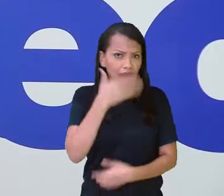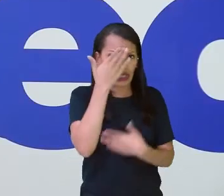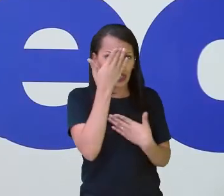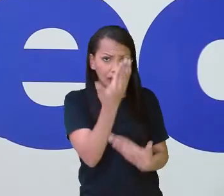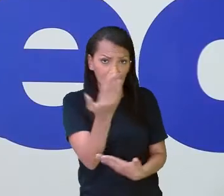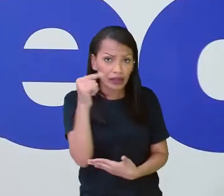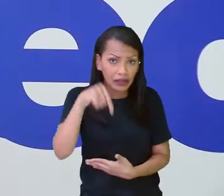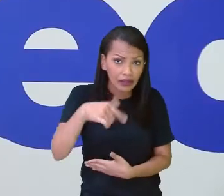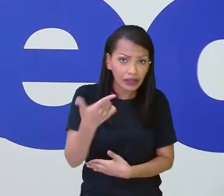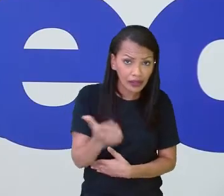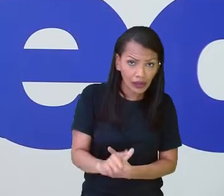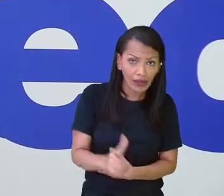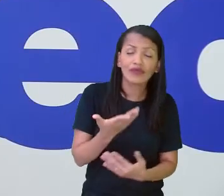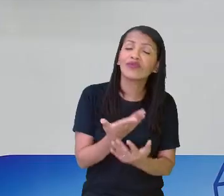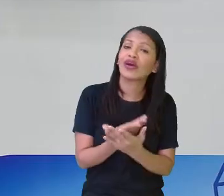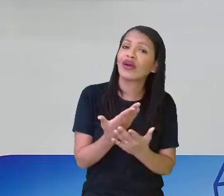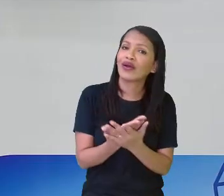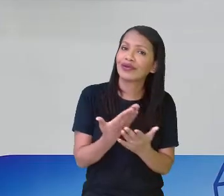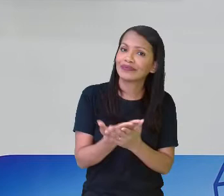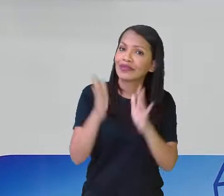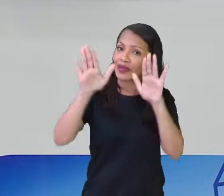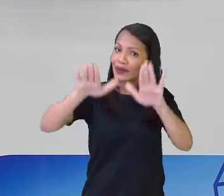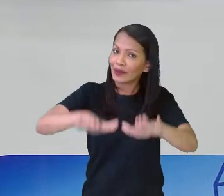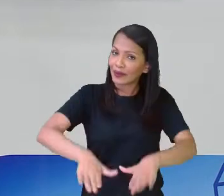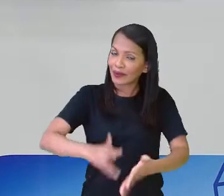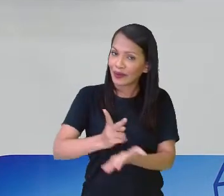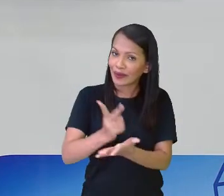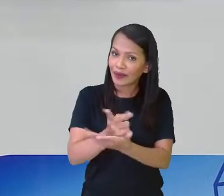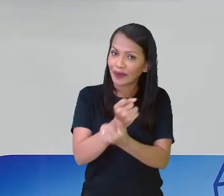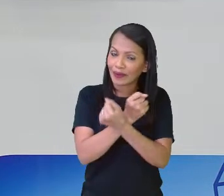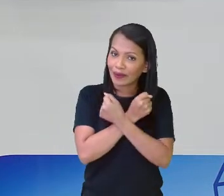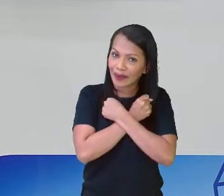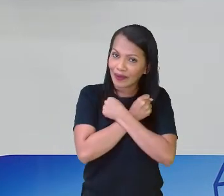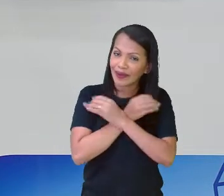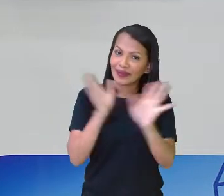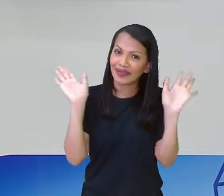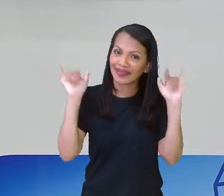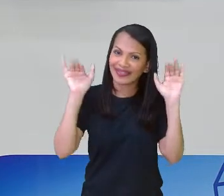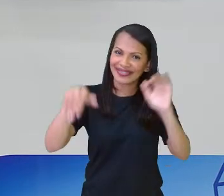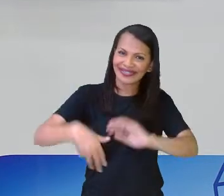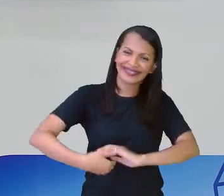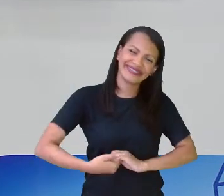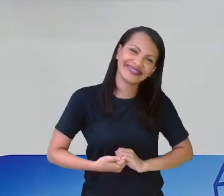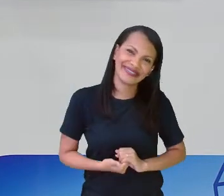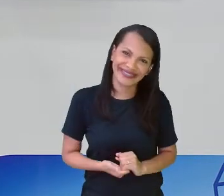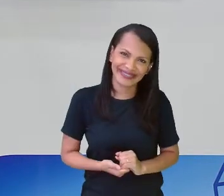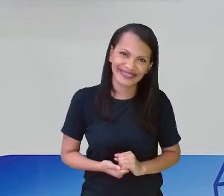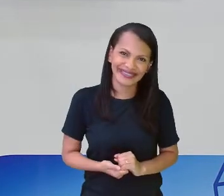a pouquinho tem mais aula, né? É isso aí, então não sai daí, tá certo? Forte abraço, até a próxima. Tchau, tchau.